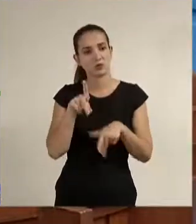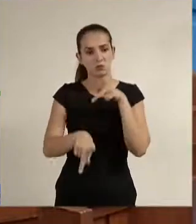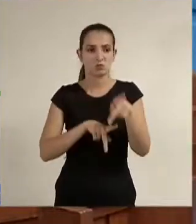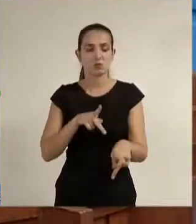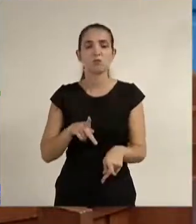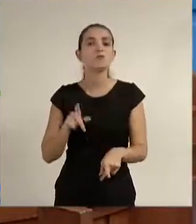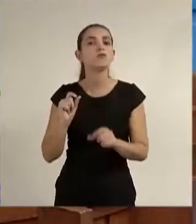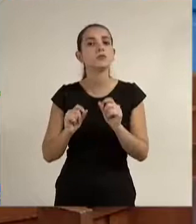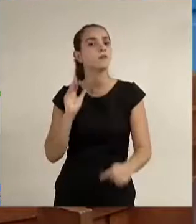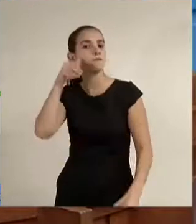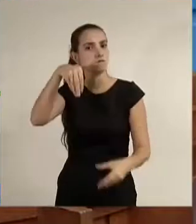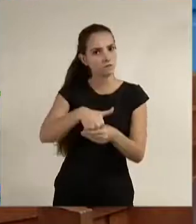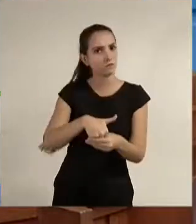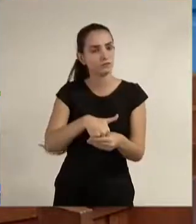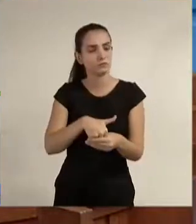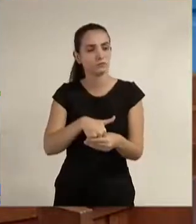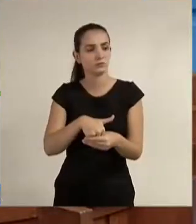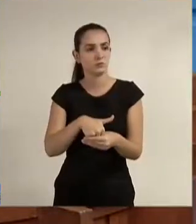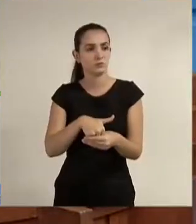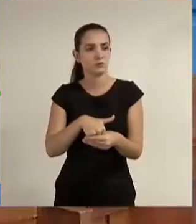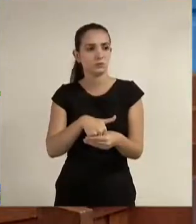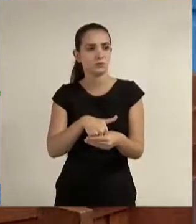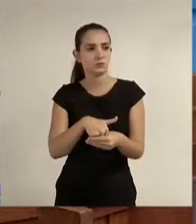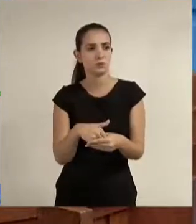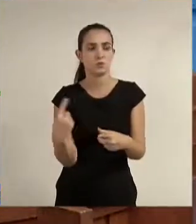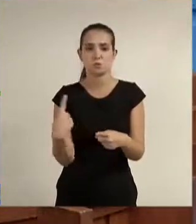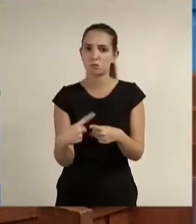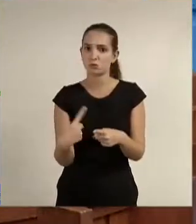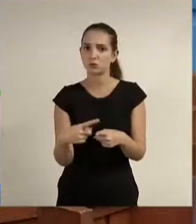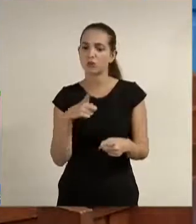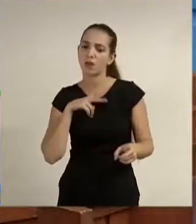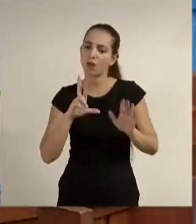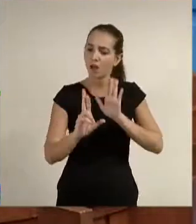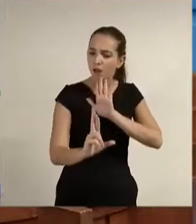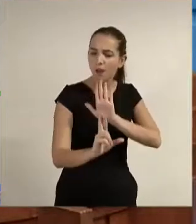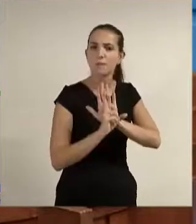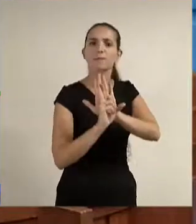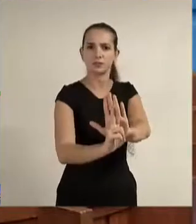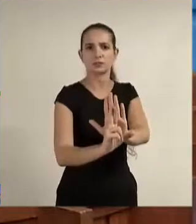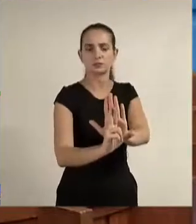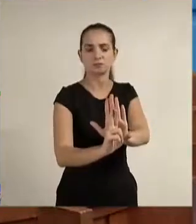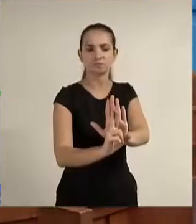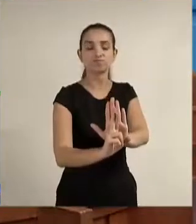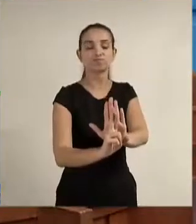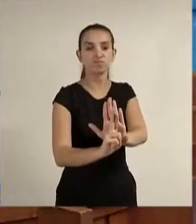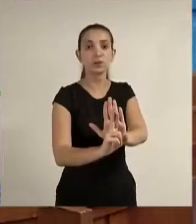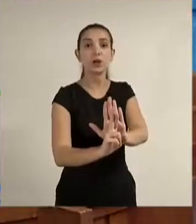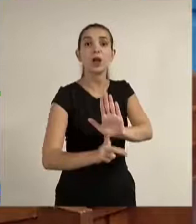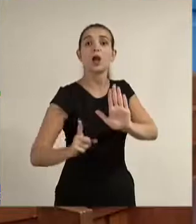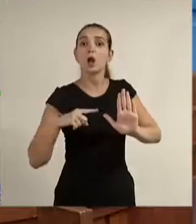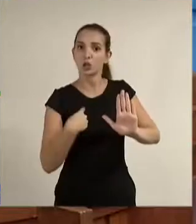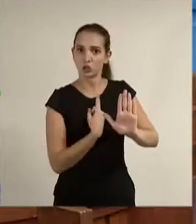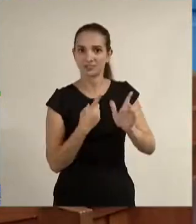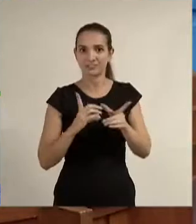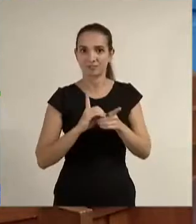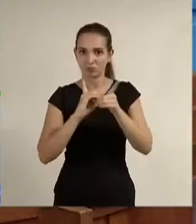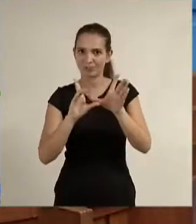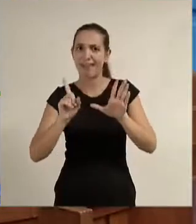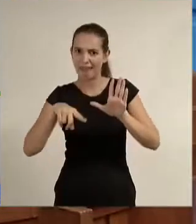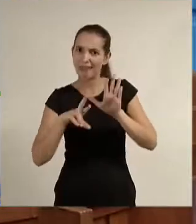do voto para ter os seus representantes. Nossa democracia é